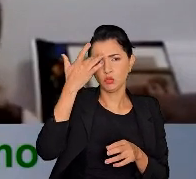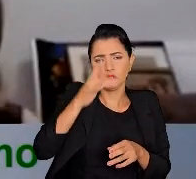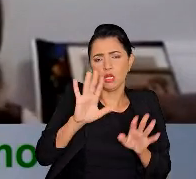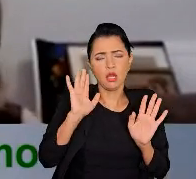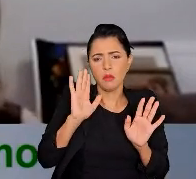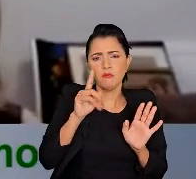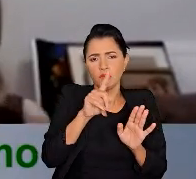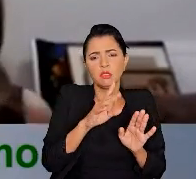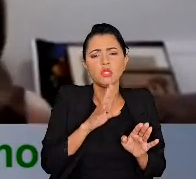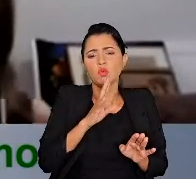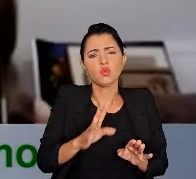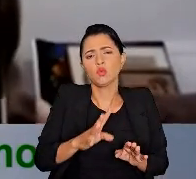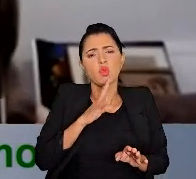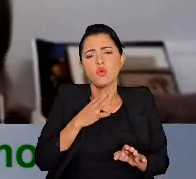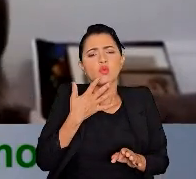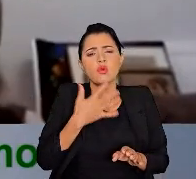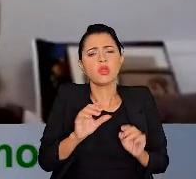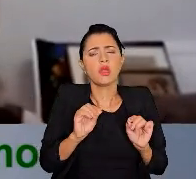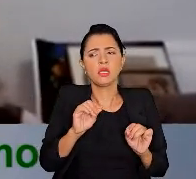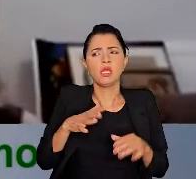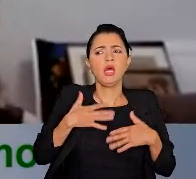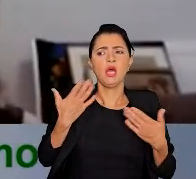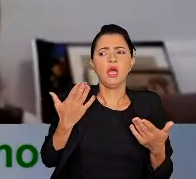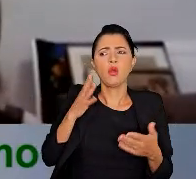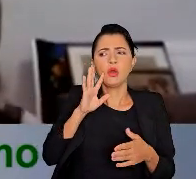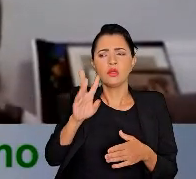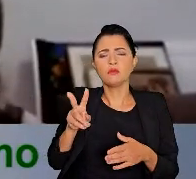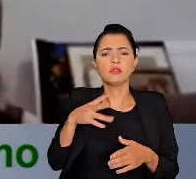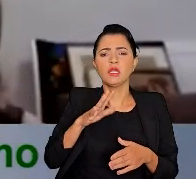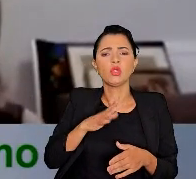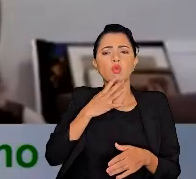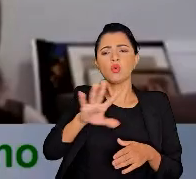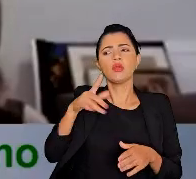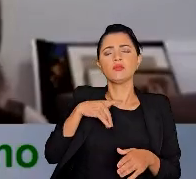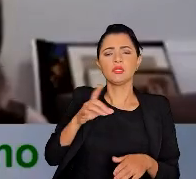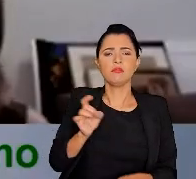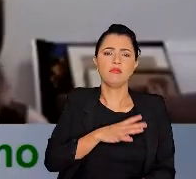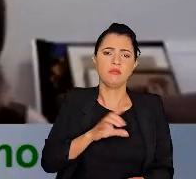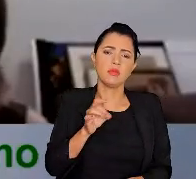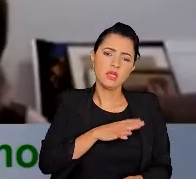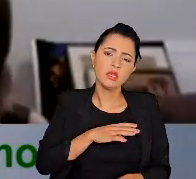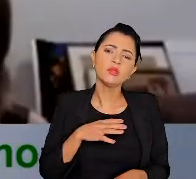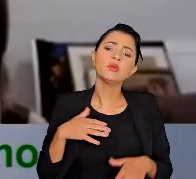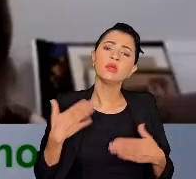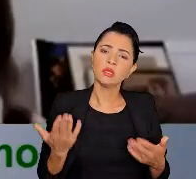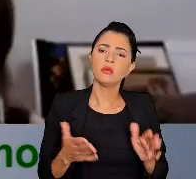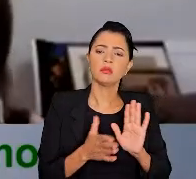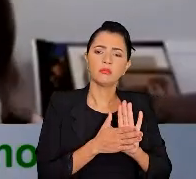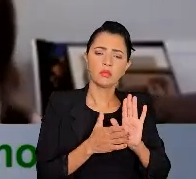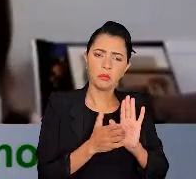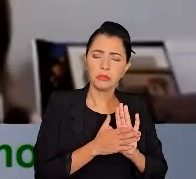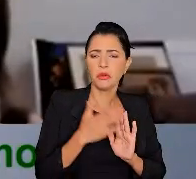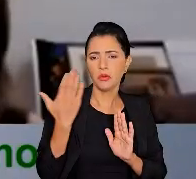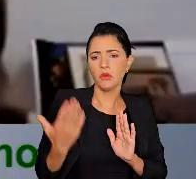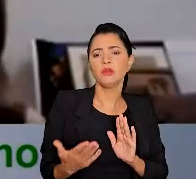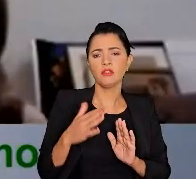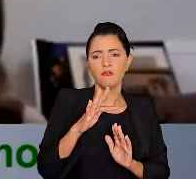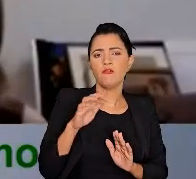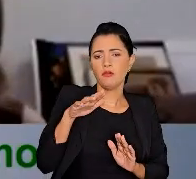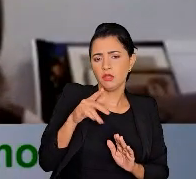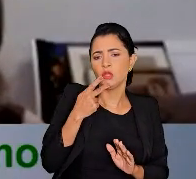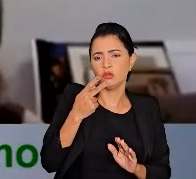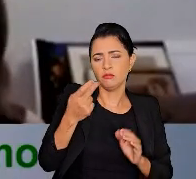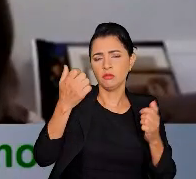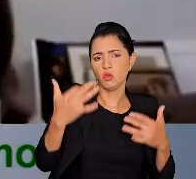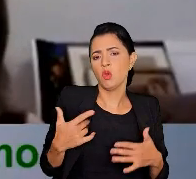não conhecer assusta. Quando você não conhece, você tem medo. Então, essas propostas, até que o doutor Fernando falou, que eu